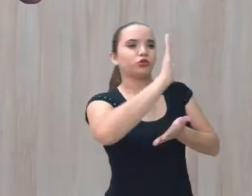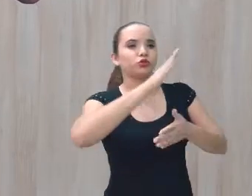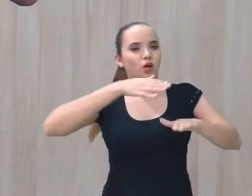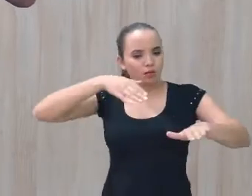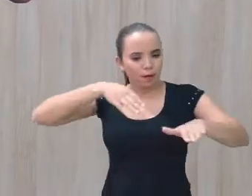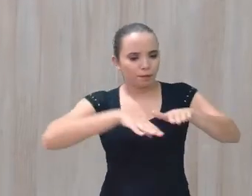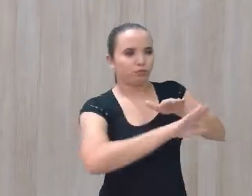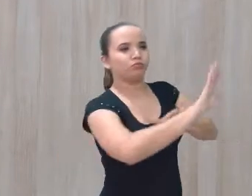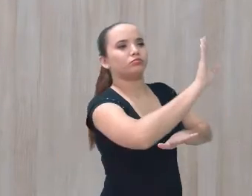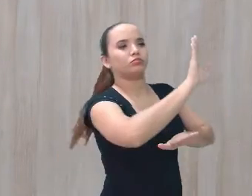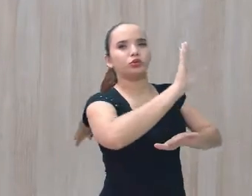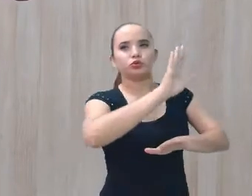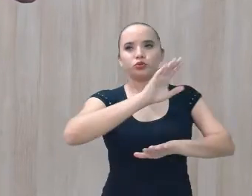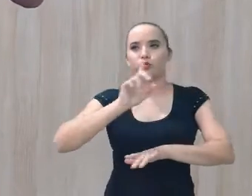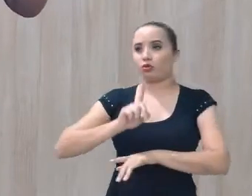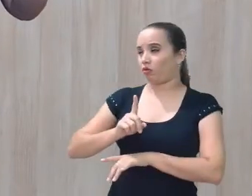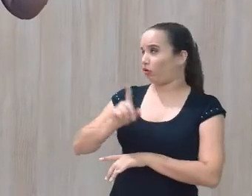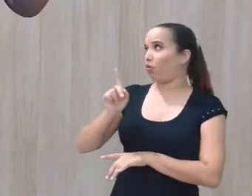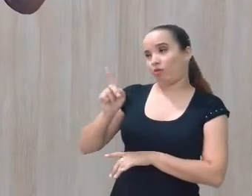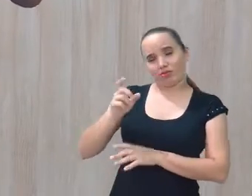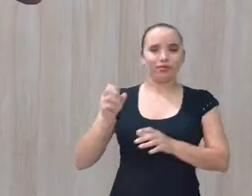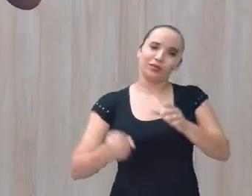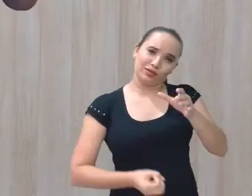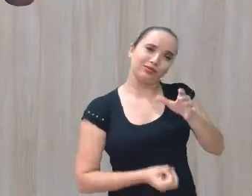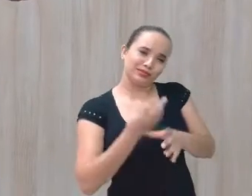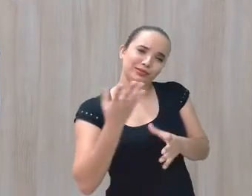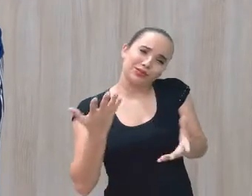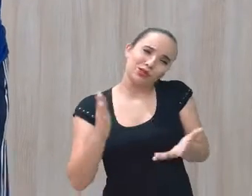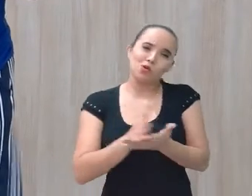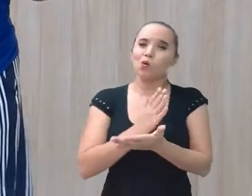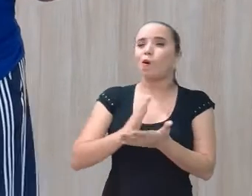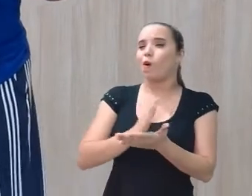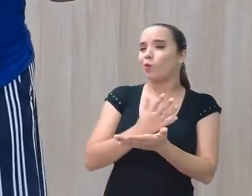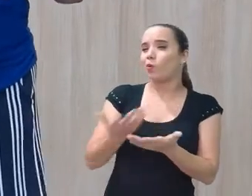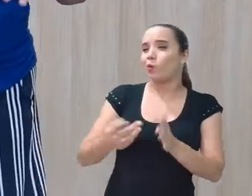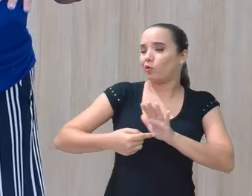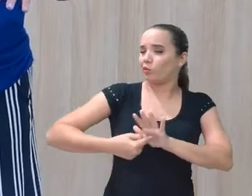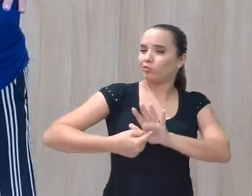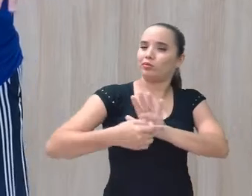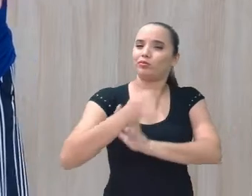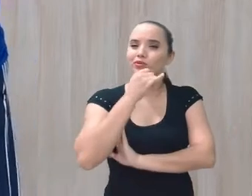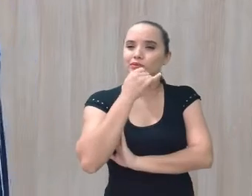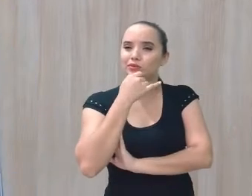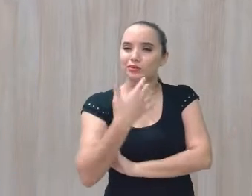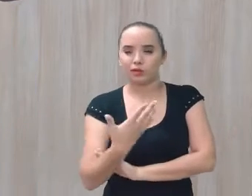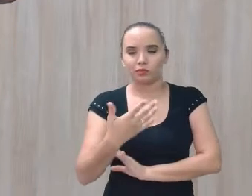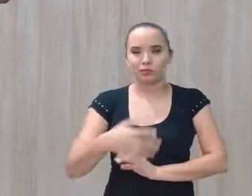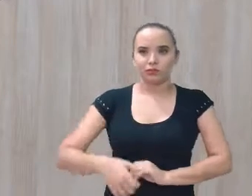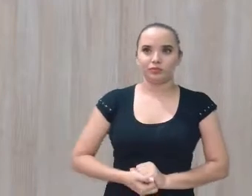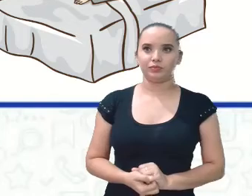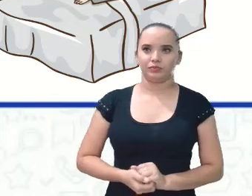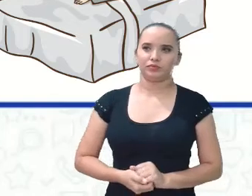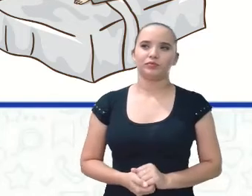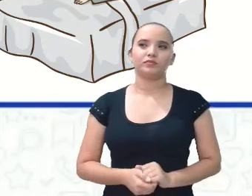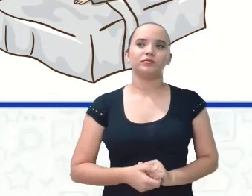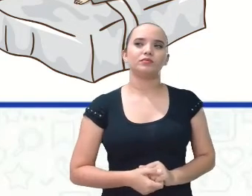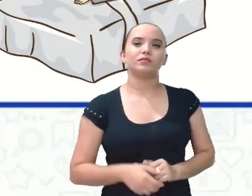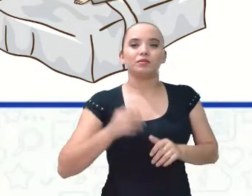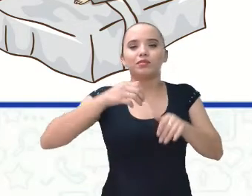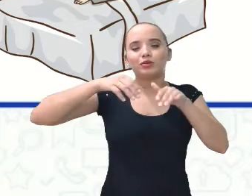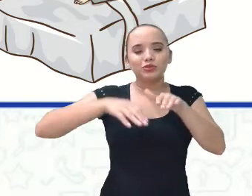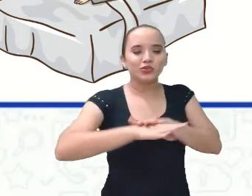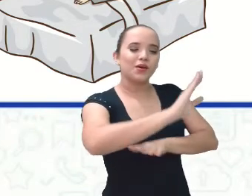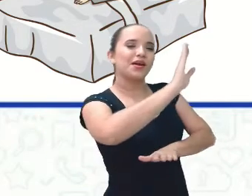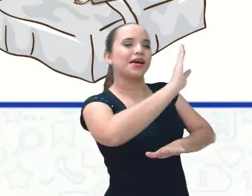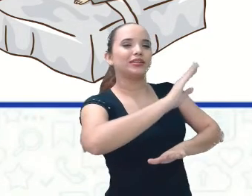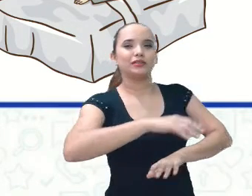aí foi eu que criei, né? Eu criei algumas aí. Pensei no né? Para o